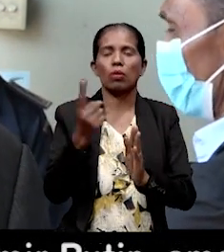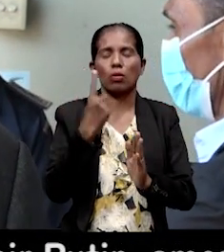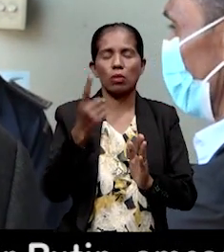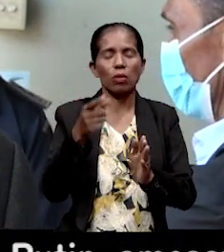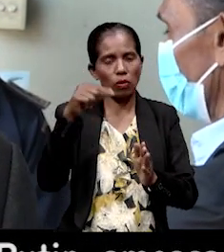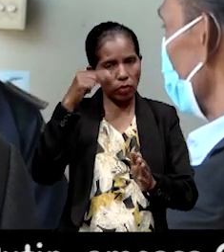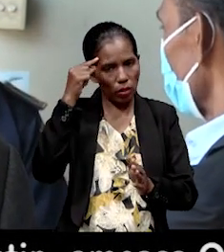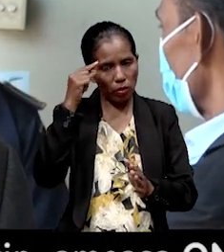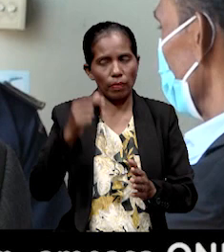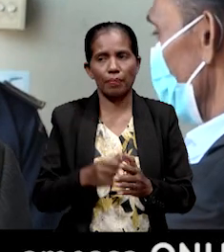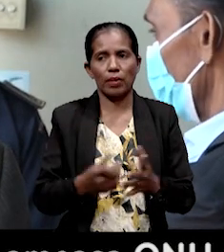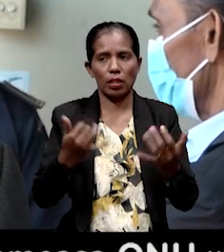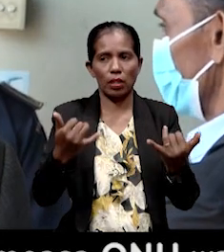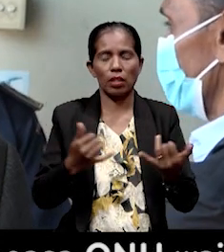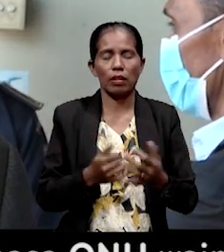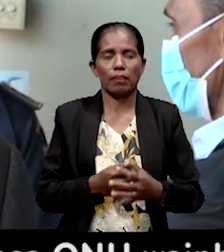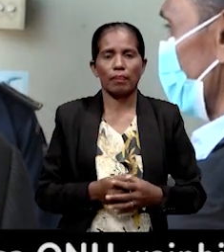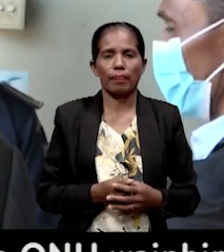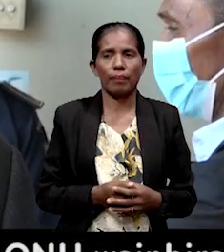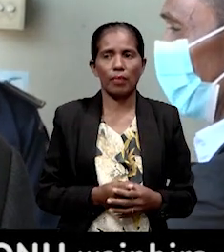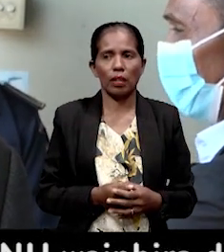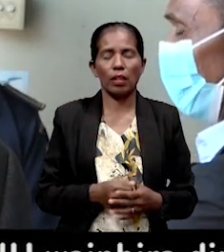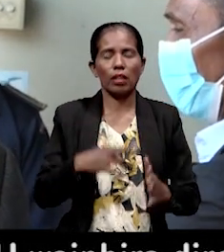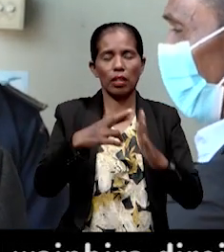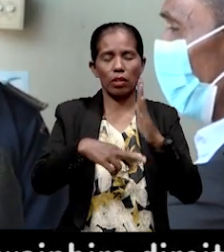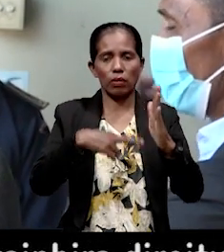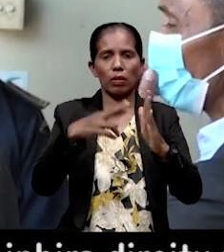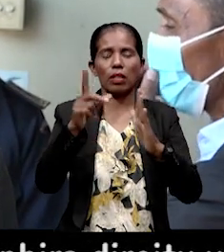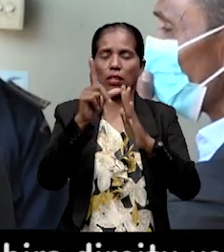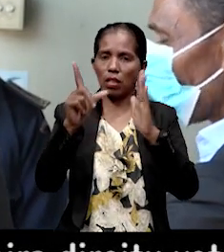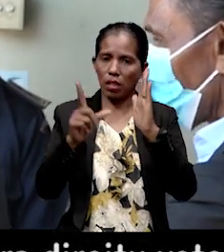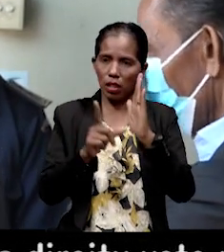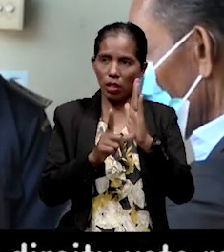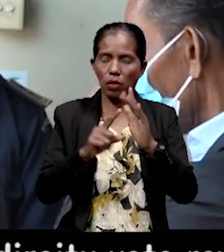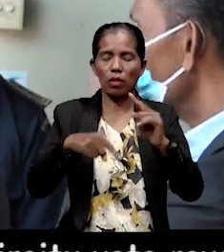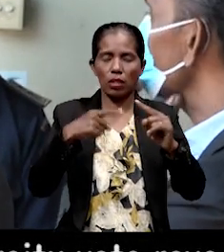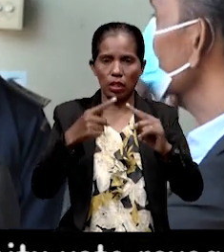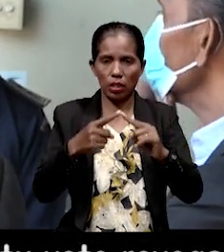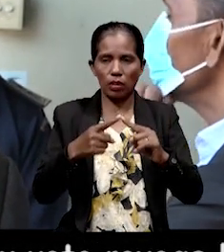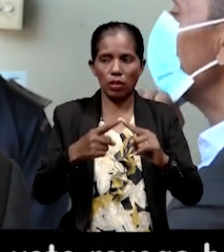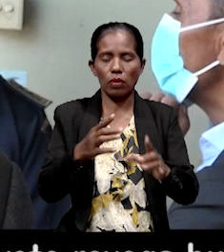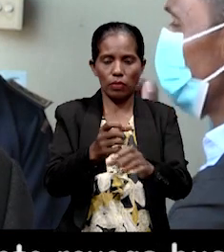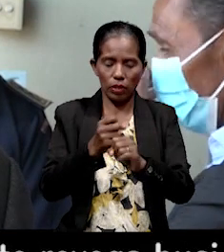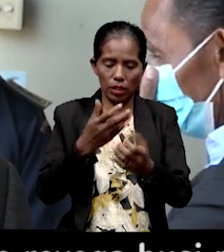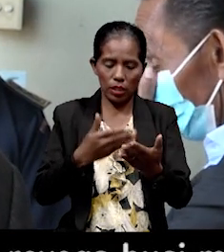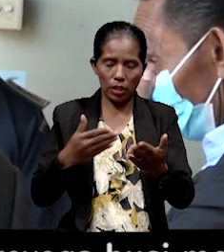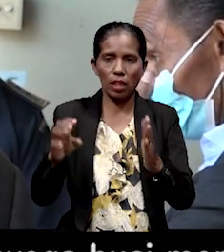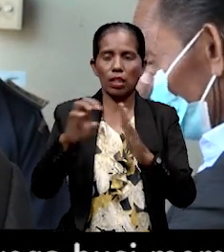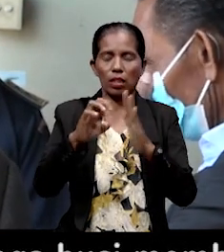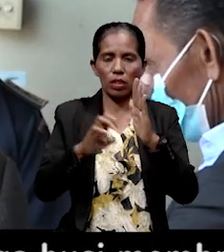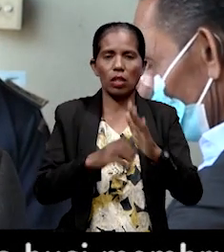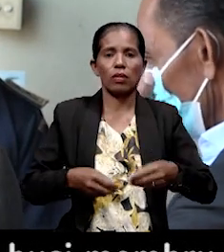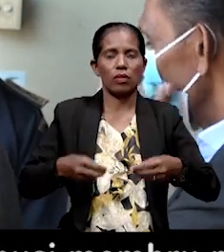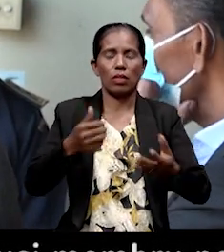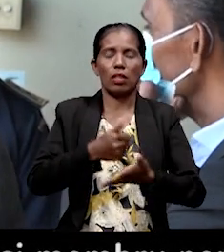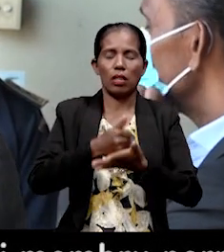governo. Idane iha regula iha lei. Bahira makatu bele for the science tarunian for ajudas bahia